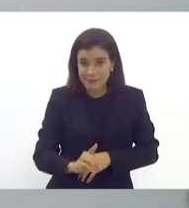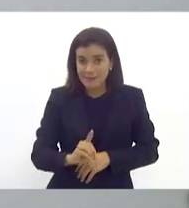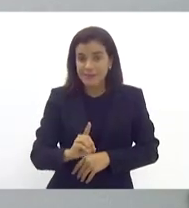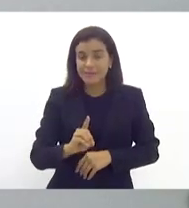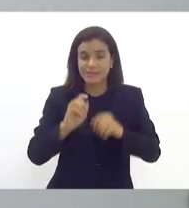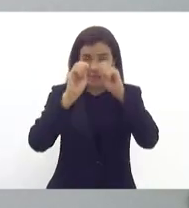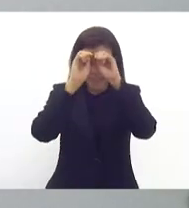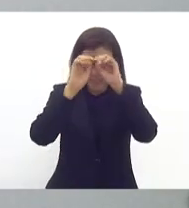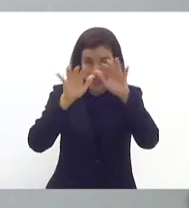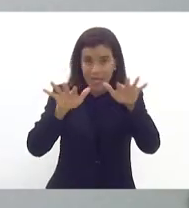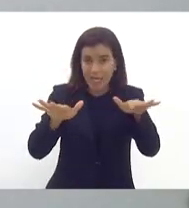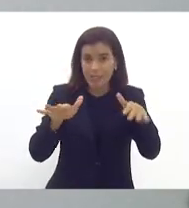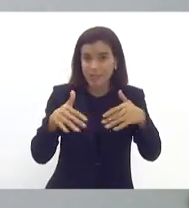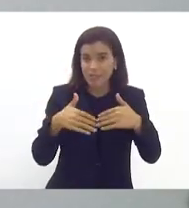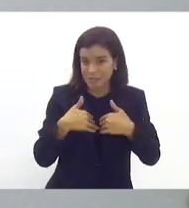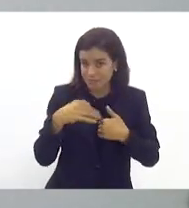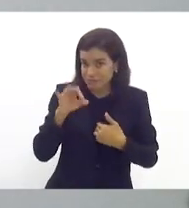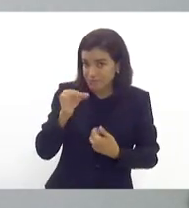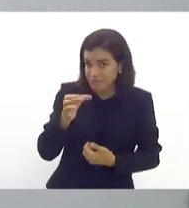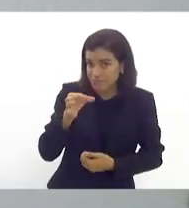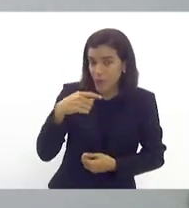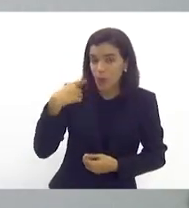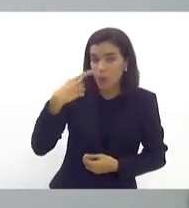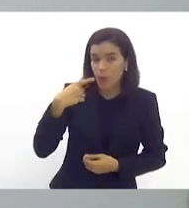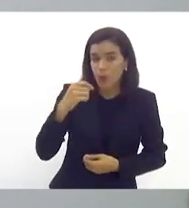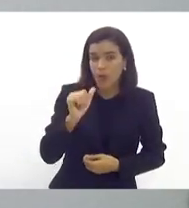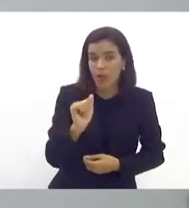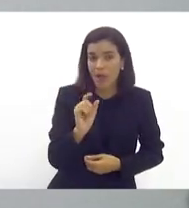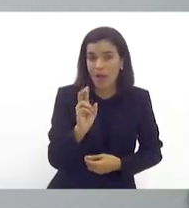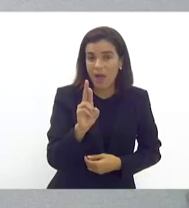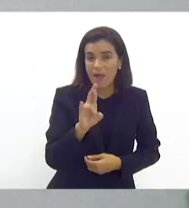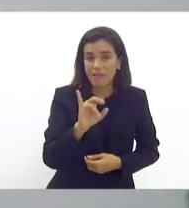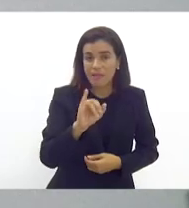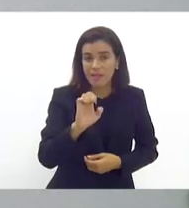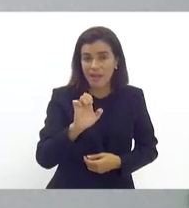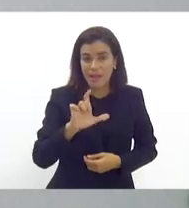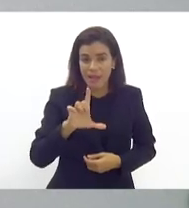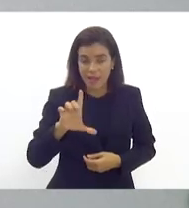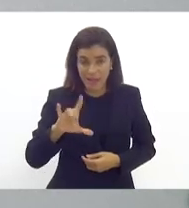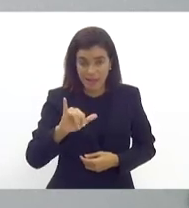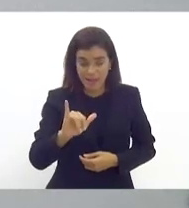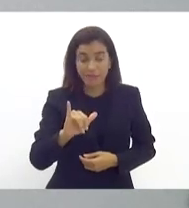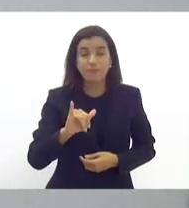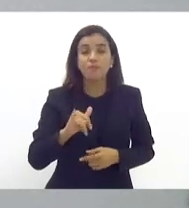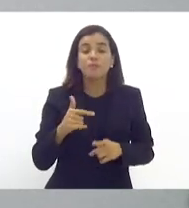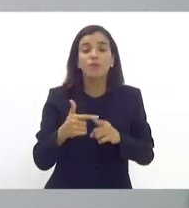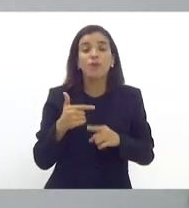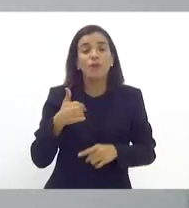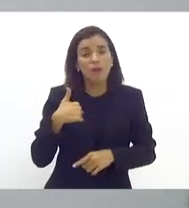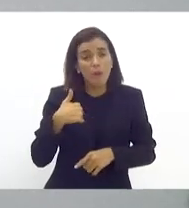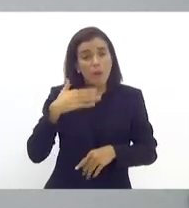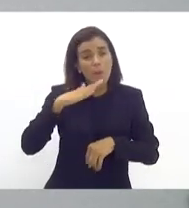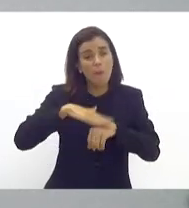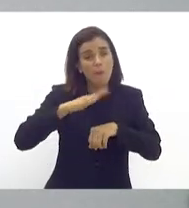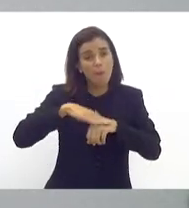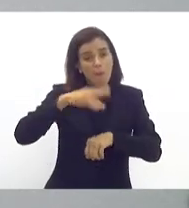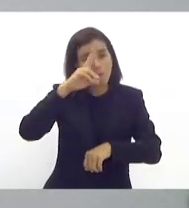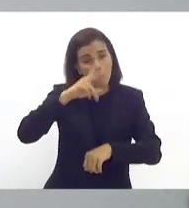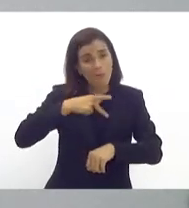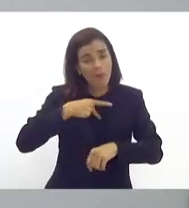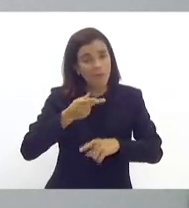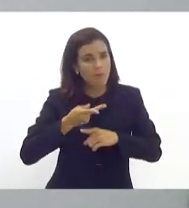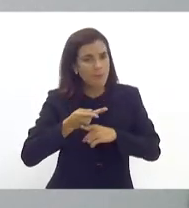a né D Adriele tem esse campo não tem porque eu mesmo fui buscar